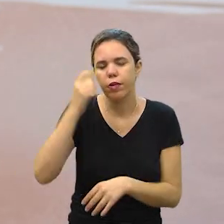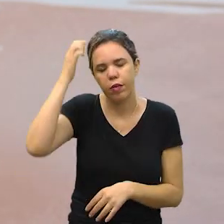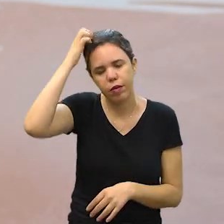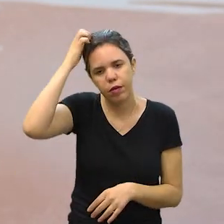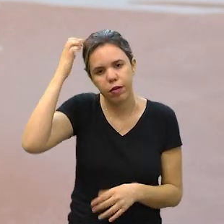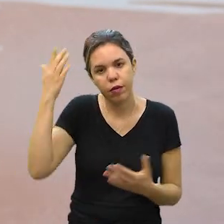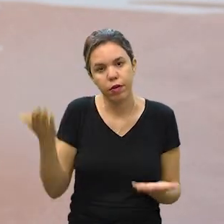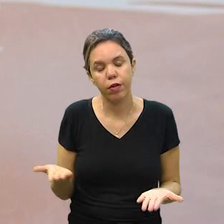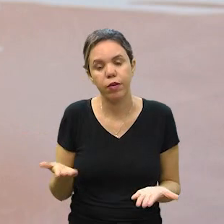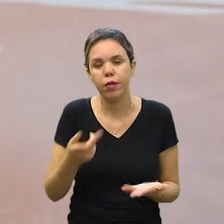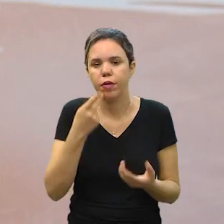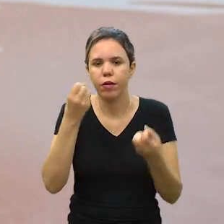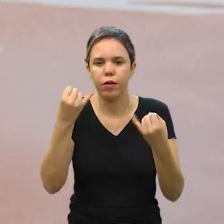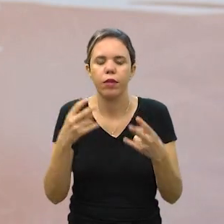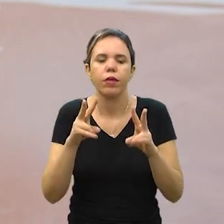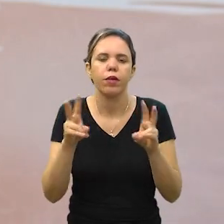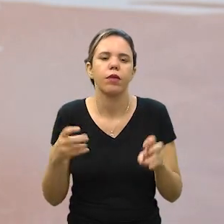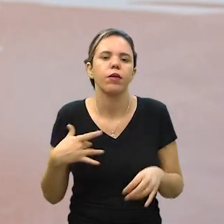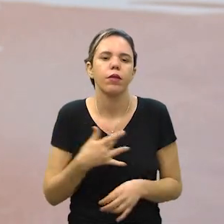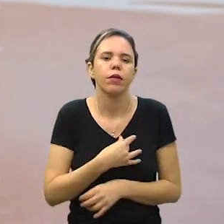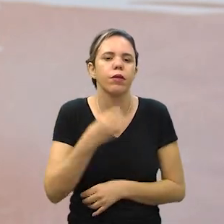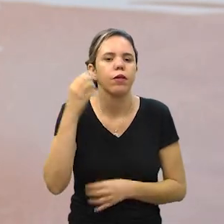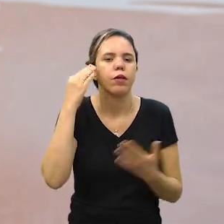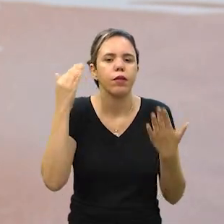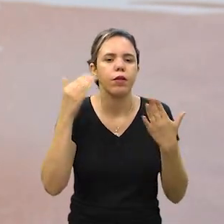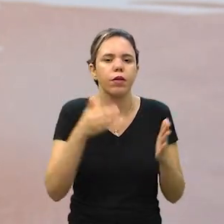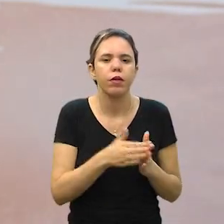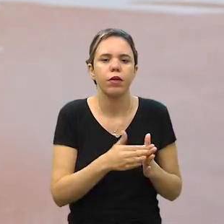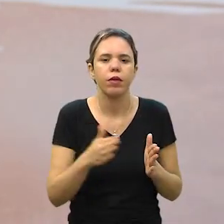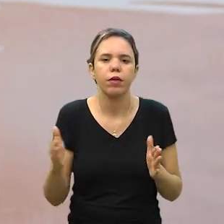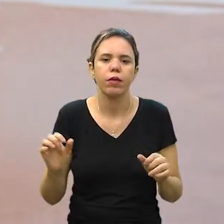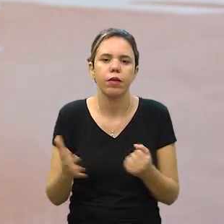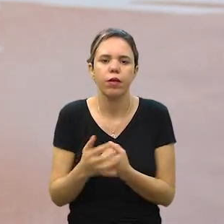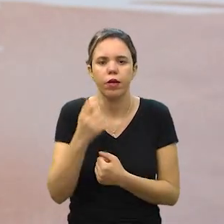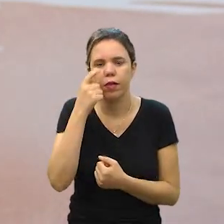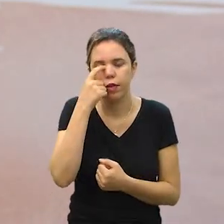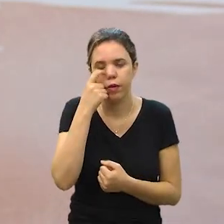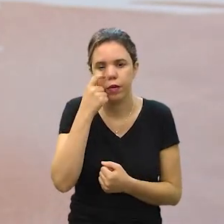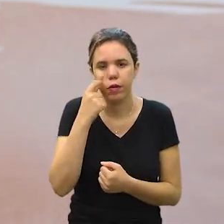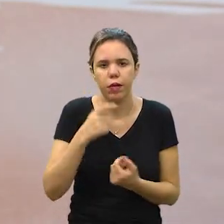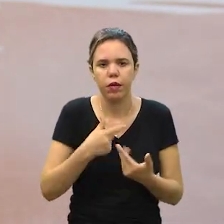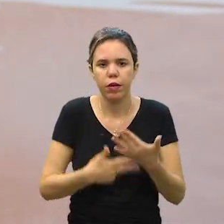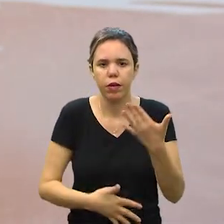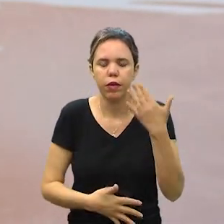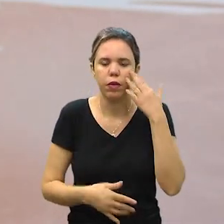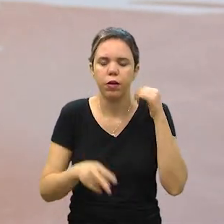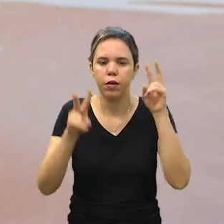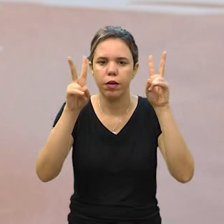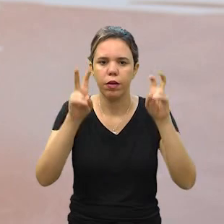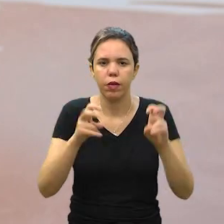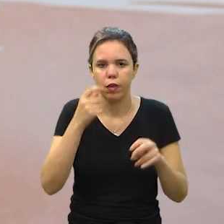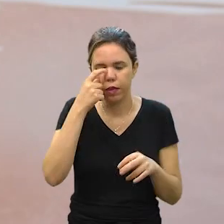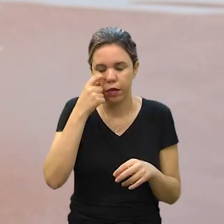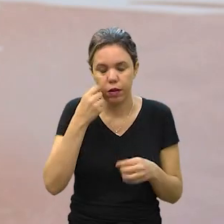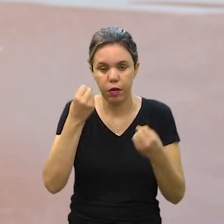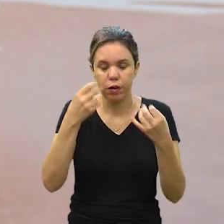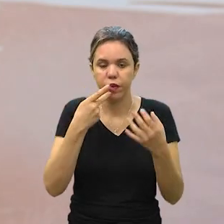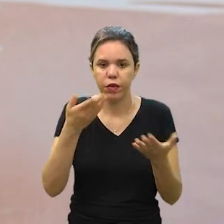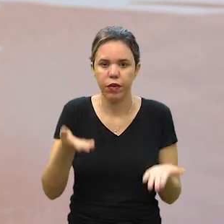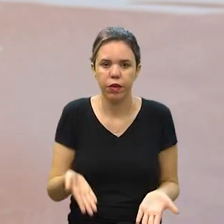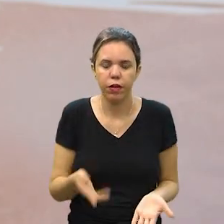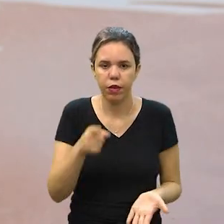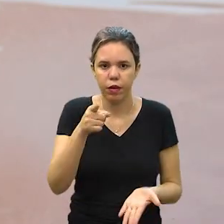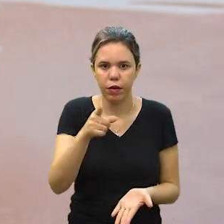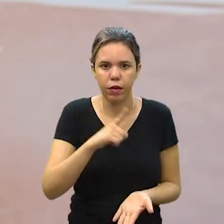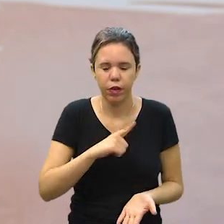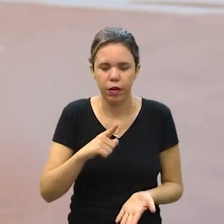Câmara Campinas. A gente falou aqui sobre a nossa saúde mental nesse período de pandemia, mas tem vários temas para a gente abordar